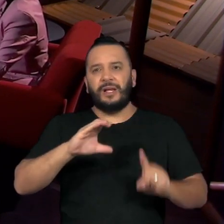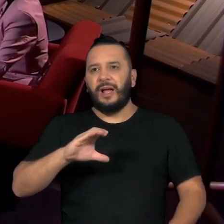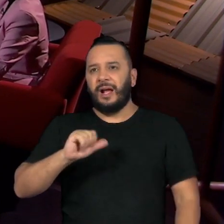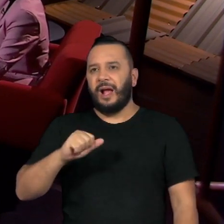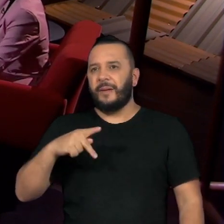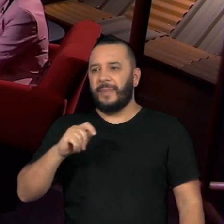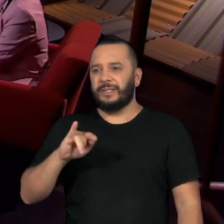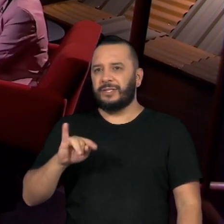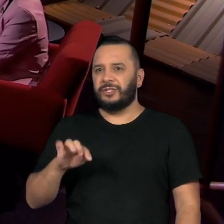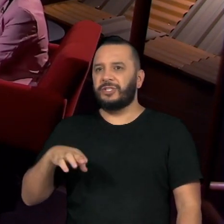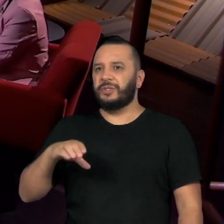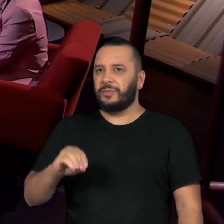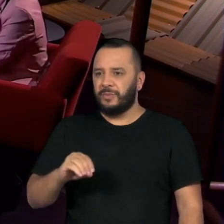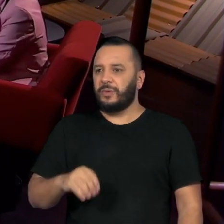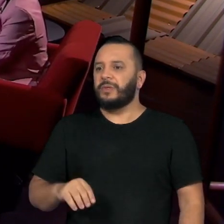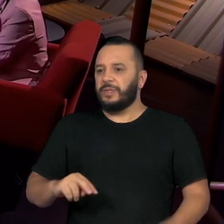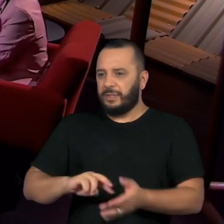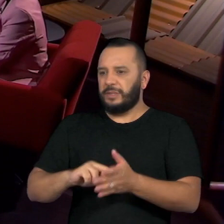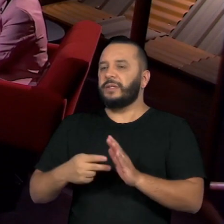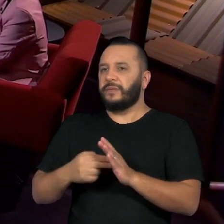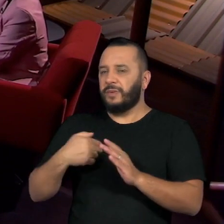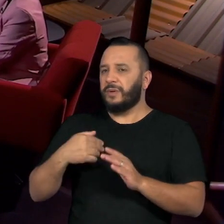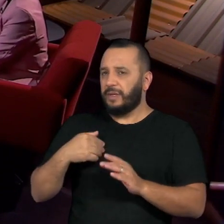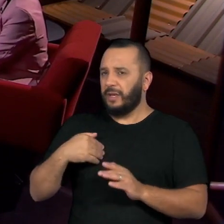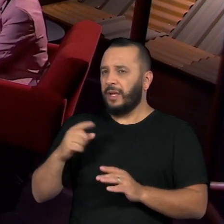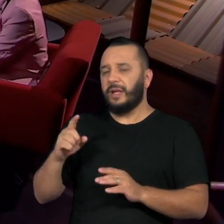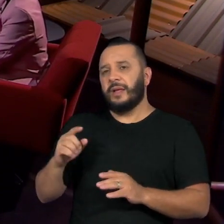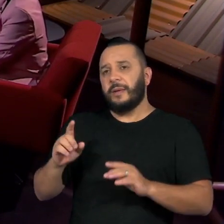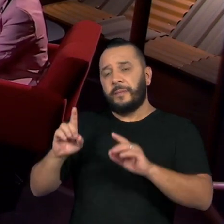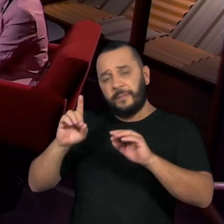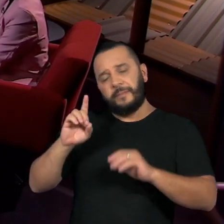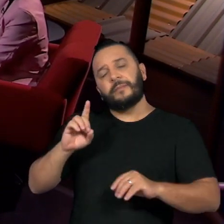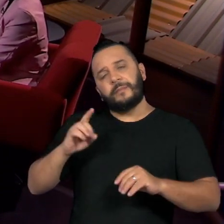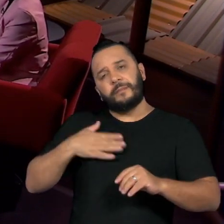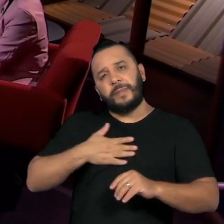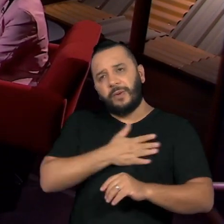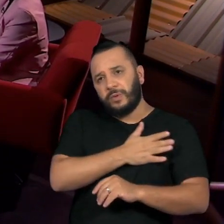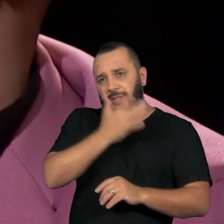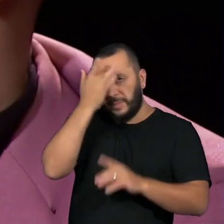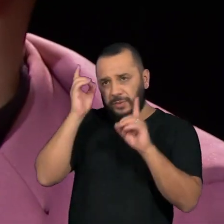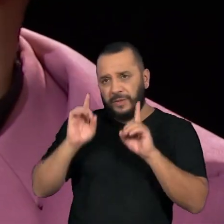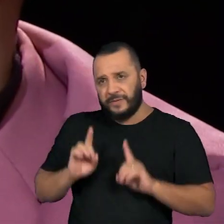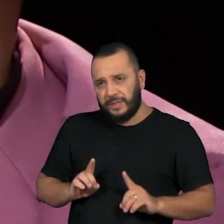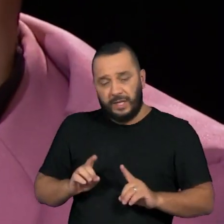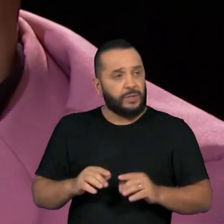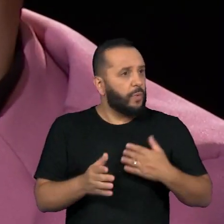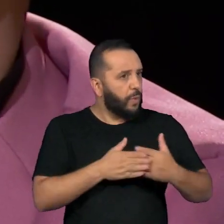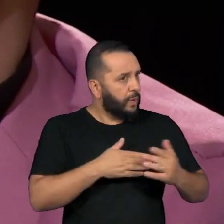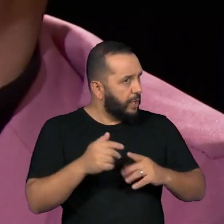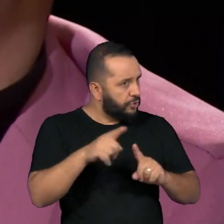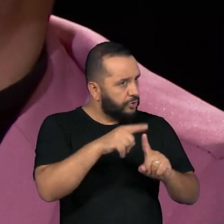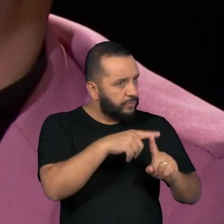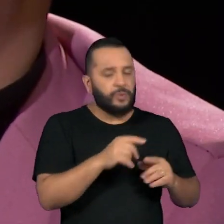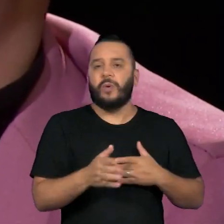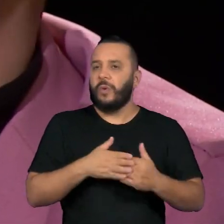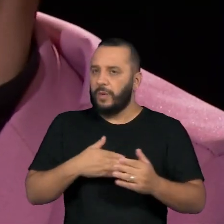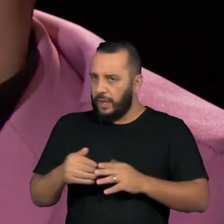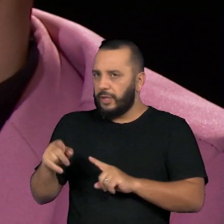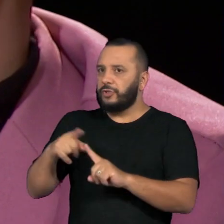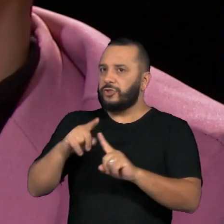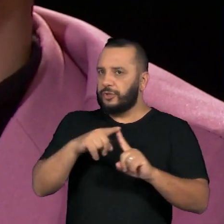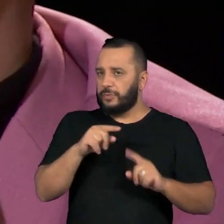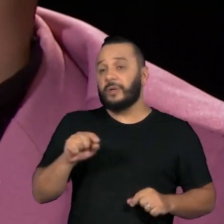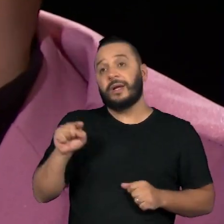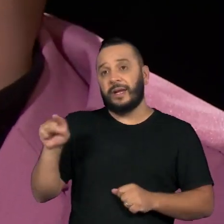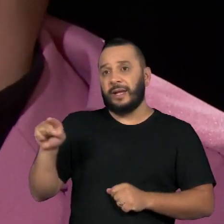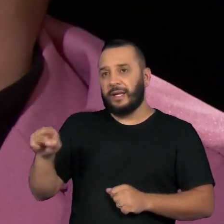dizer isso? O capacitismo ele é o preconceito com as pessoas com deficiência. É quando você acha qualquer tipo de qualquer deficiência. tipo de deficiência. É quando você acha que aquela pessoa